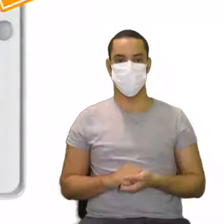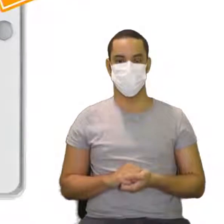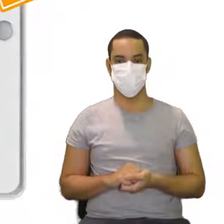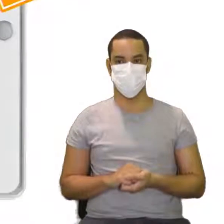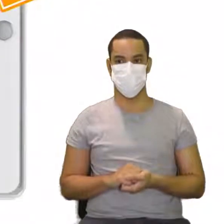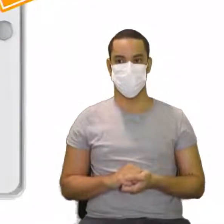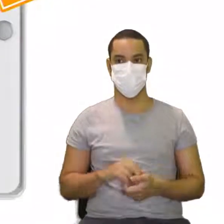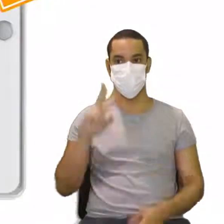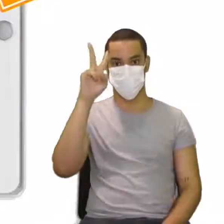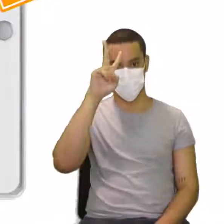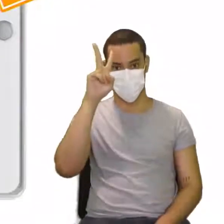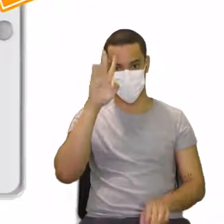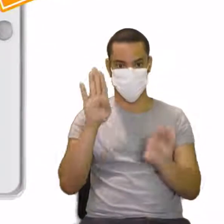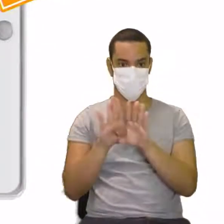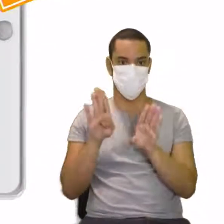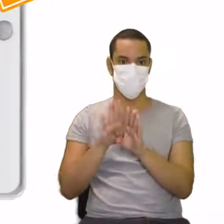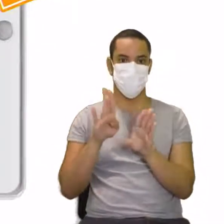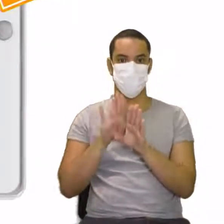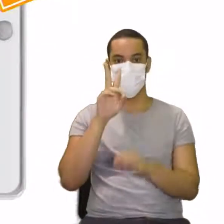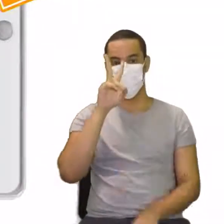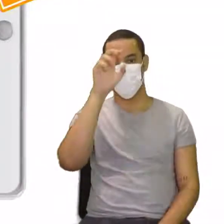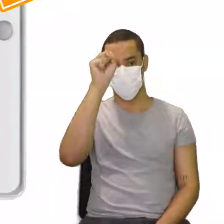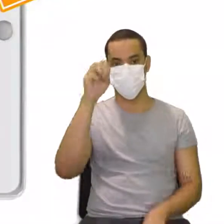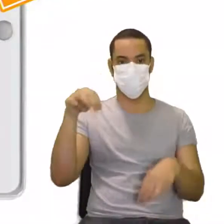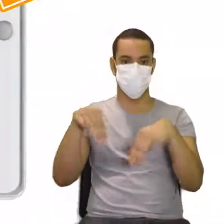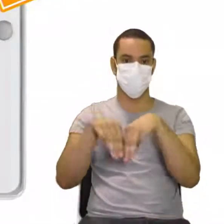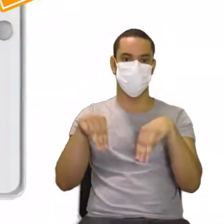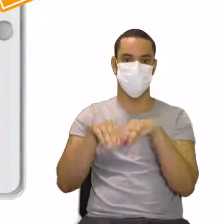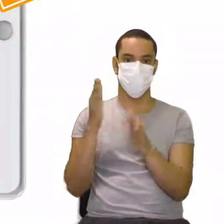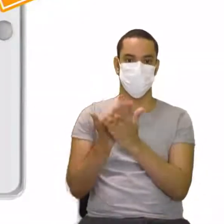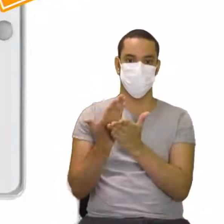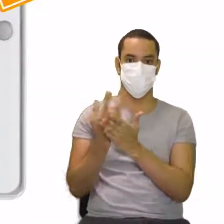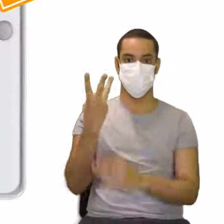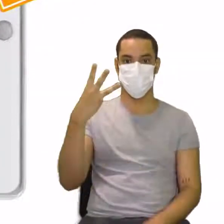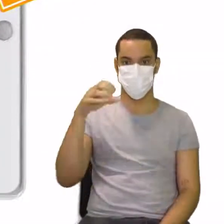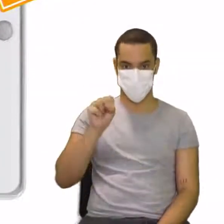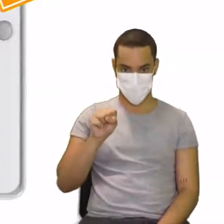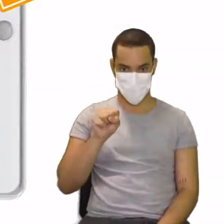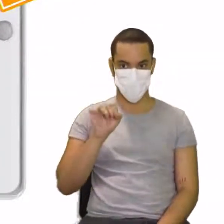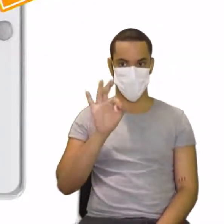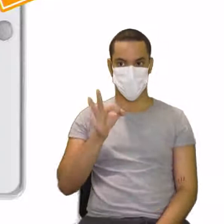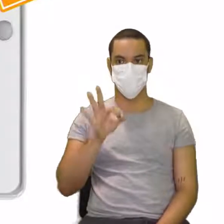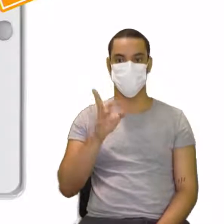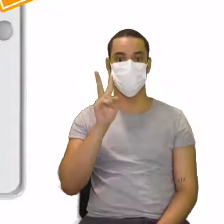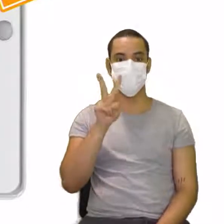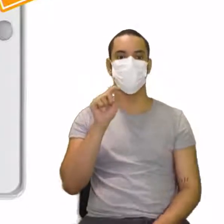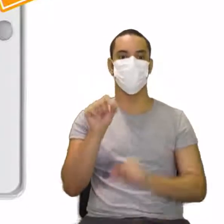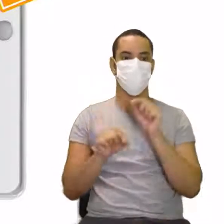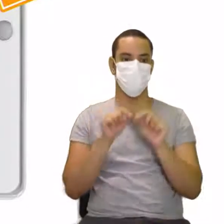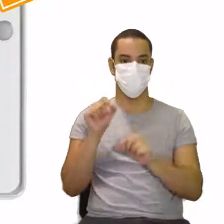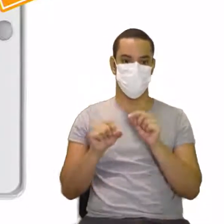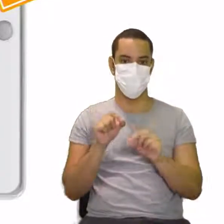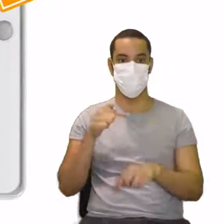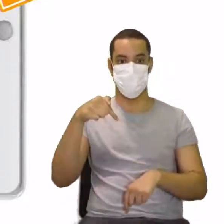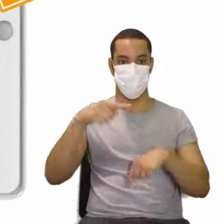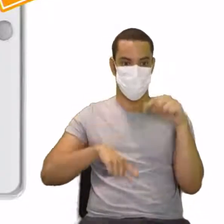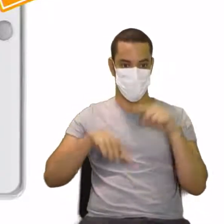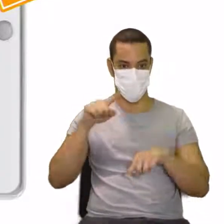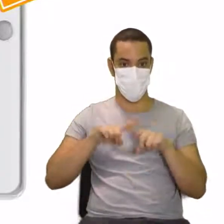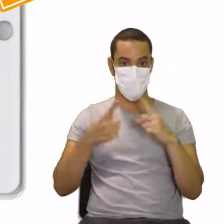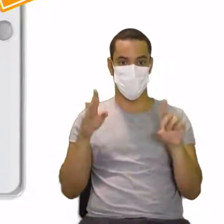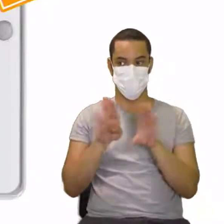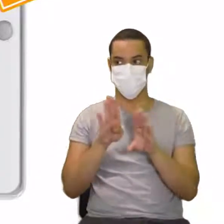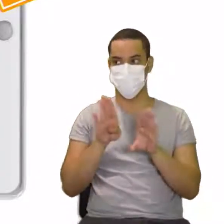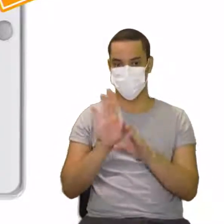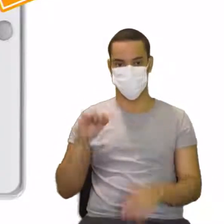Galerinha, lembrando também de força magnética, lá na nossa aula 38, ok? Nós vimos de carga, mas nós também